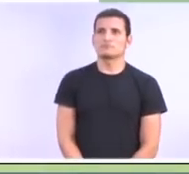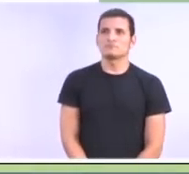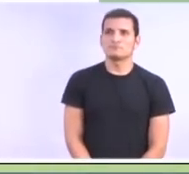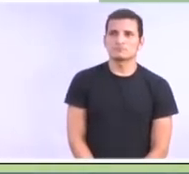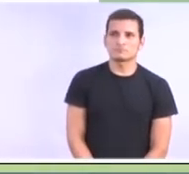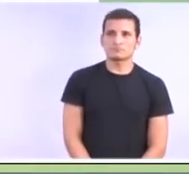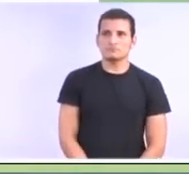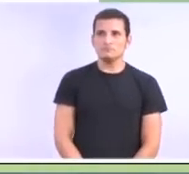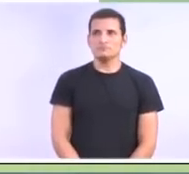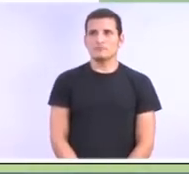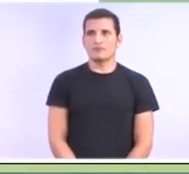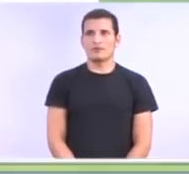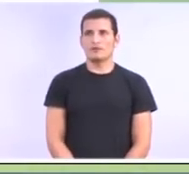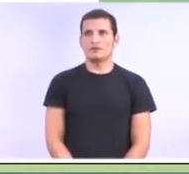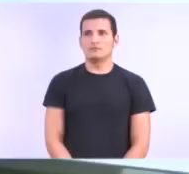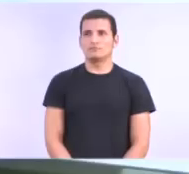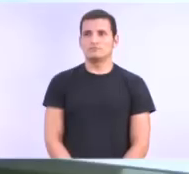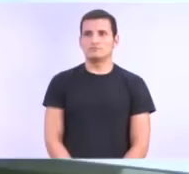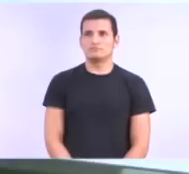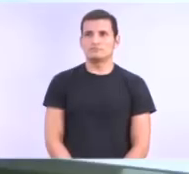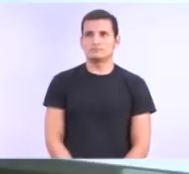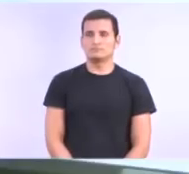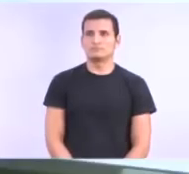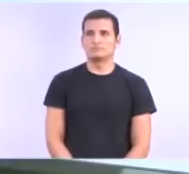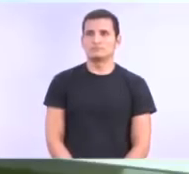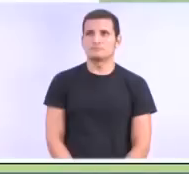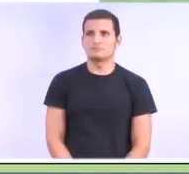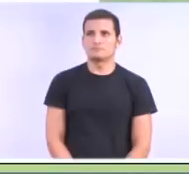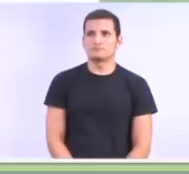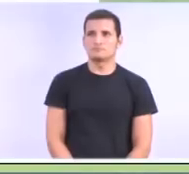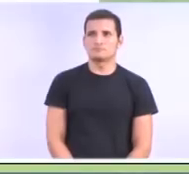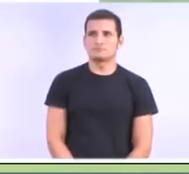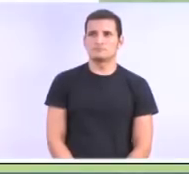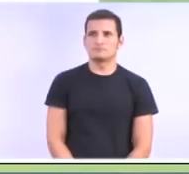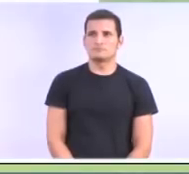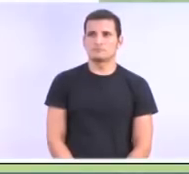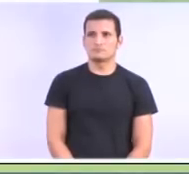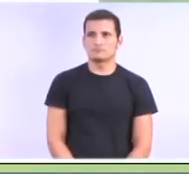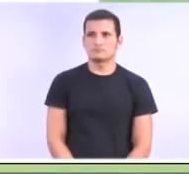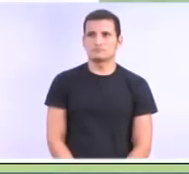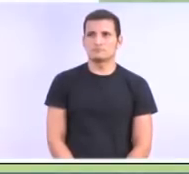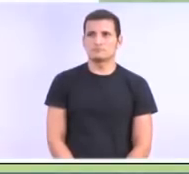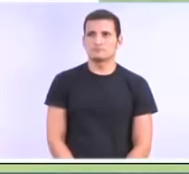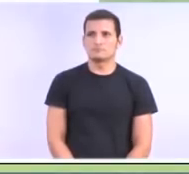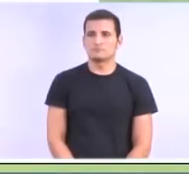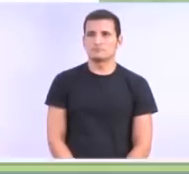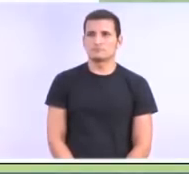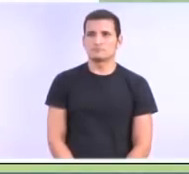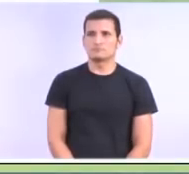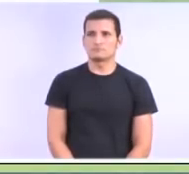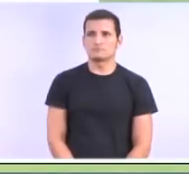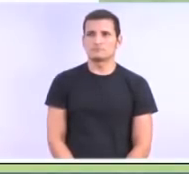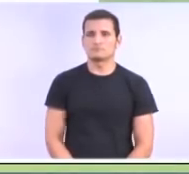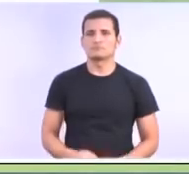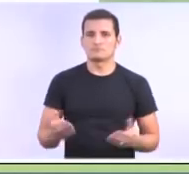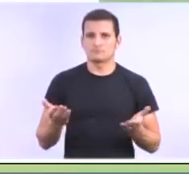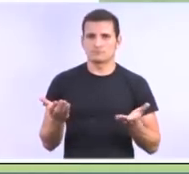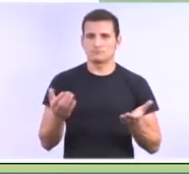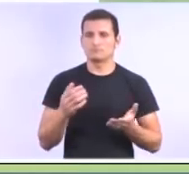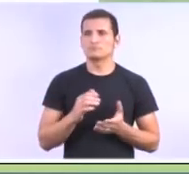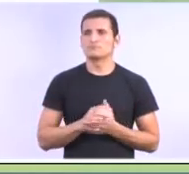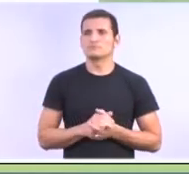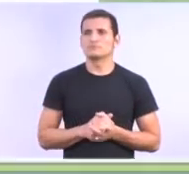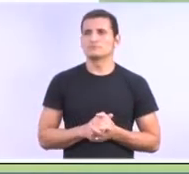Gostando aí? Dúvidas fazem a aula ficar mais rica. Olha, gente, o que a gente está fazendo agora? A gente deixou uma coisa